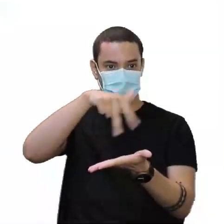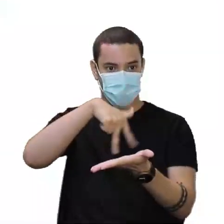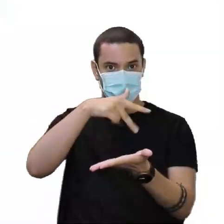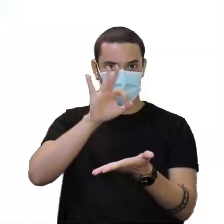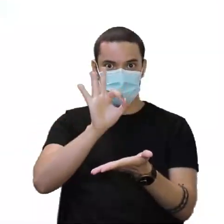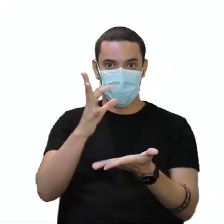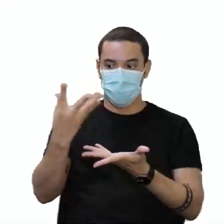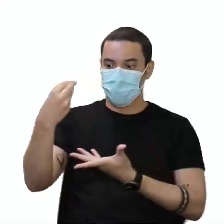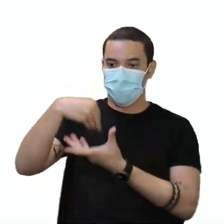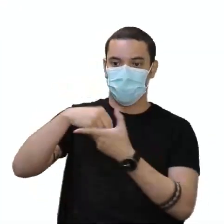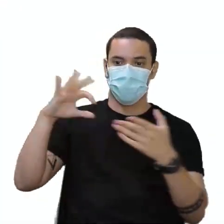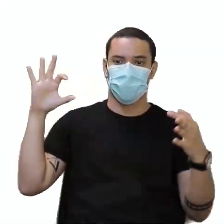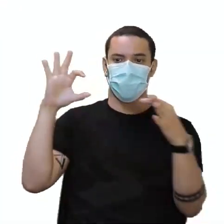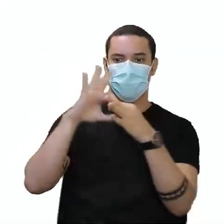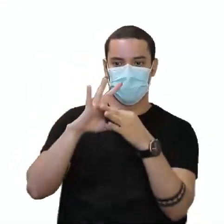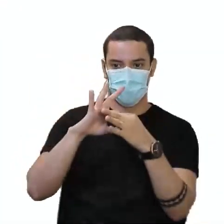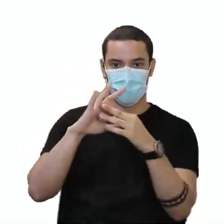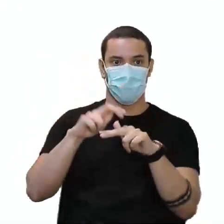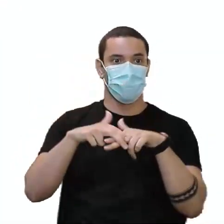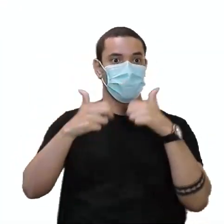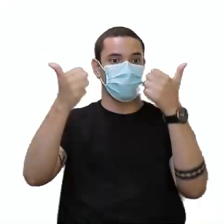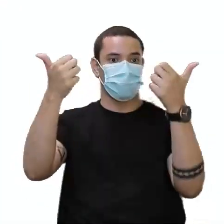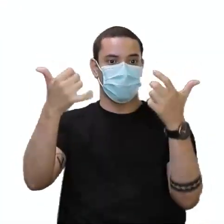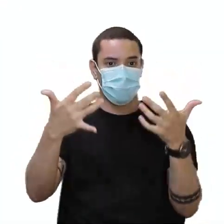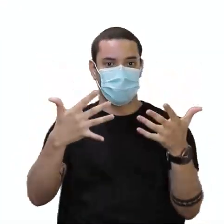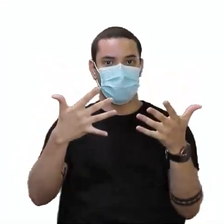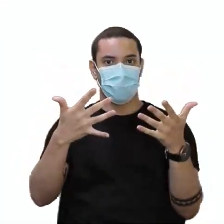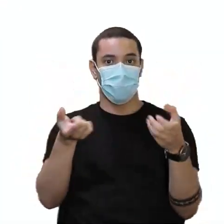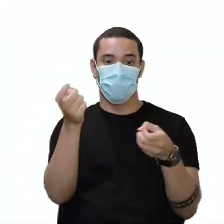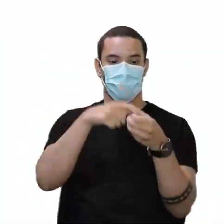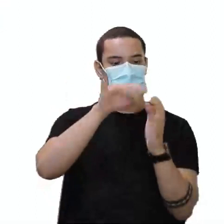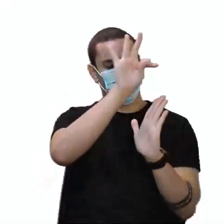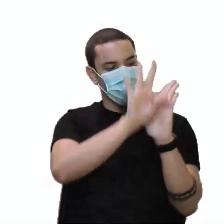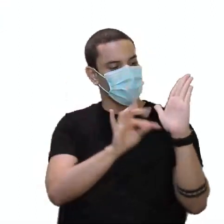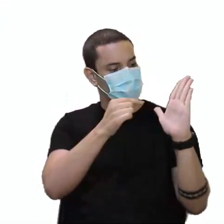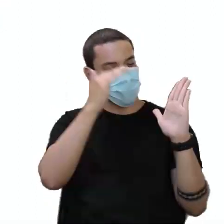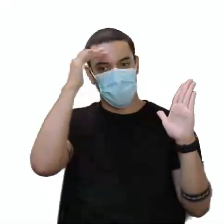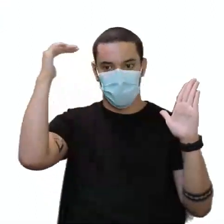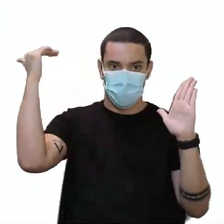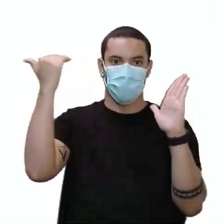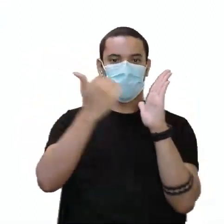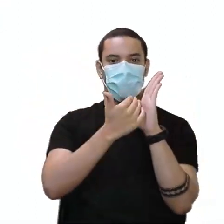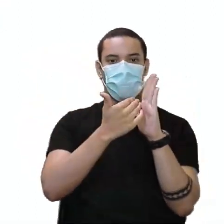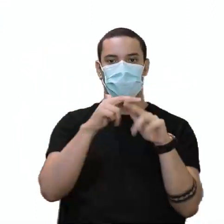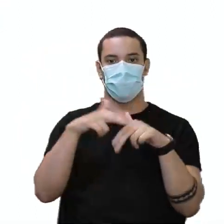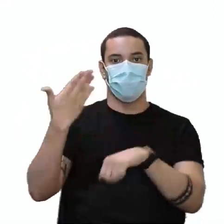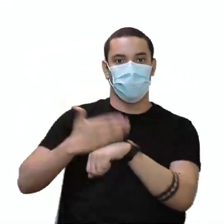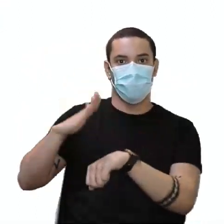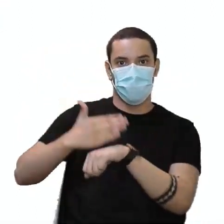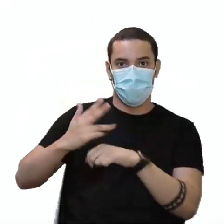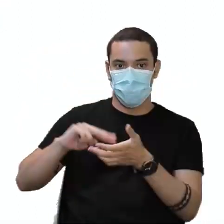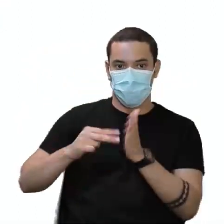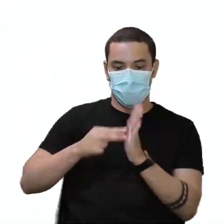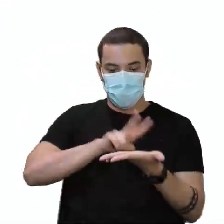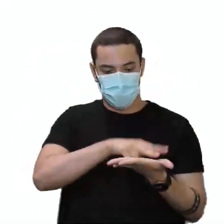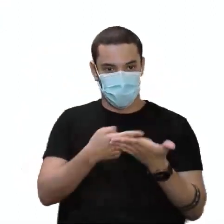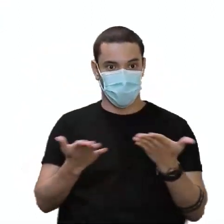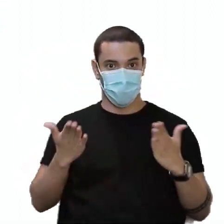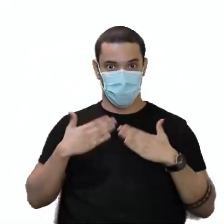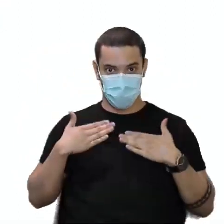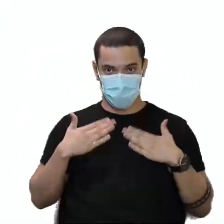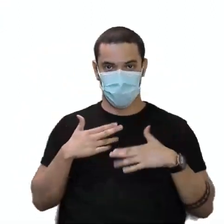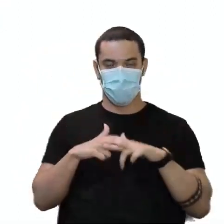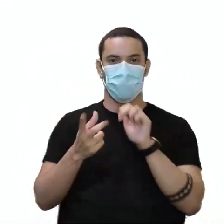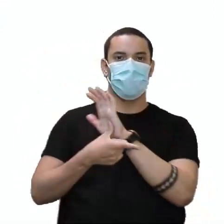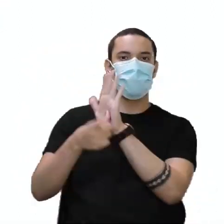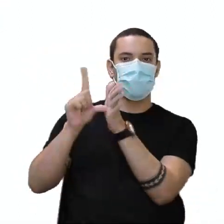do verbo dançar, danced, é isso que você ia fazer, você ia lá no texto, completar aqui, e aí você vai lá a tradução para mim. Ó,